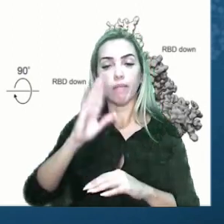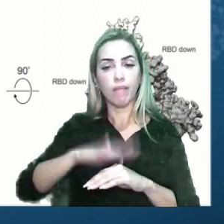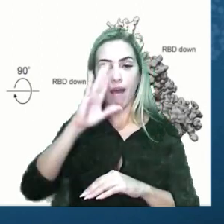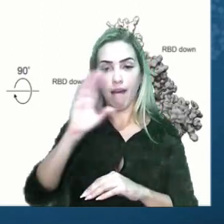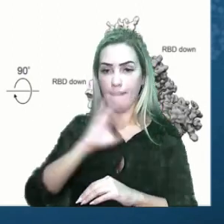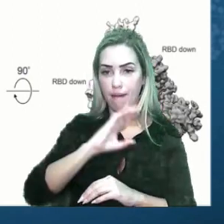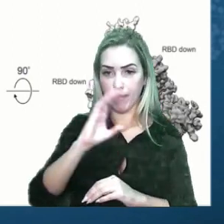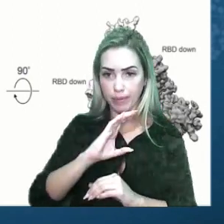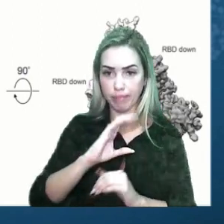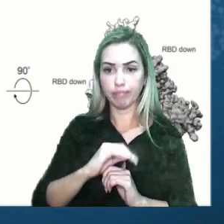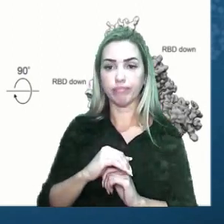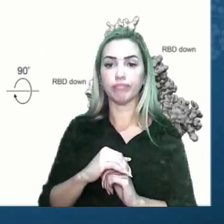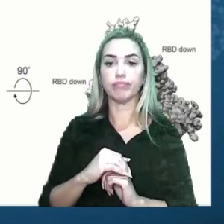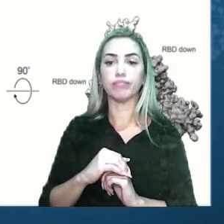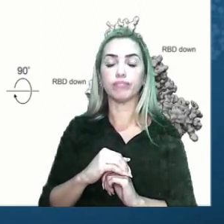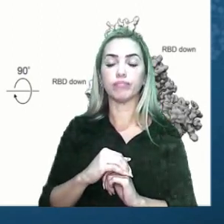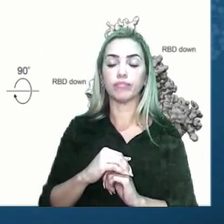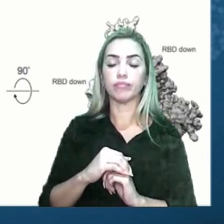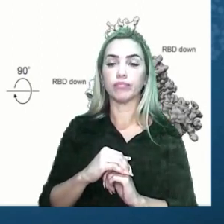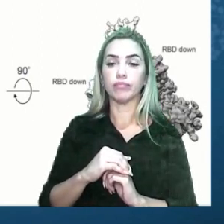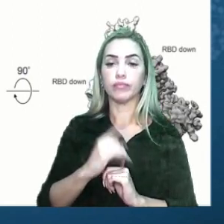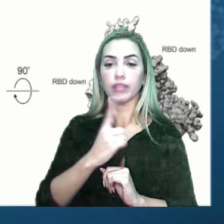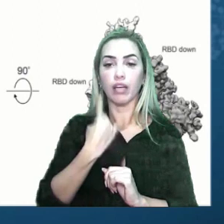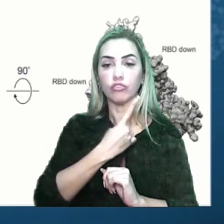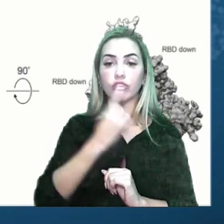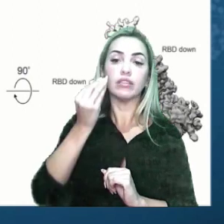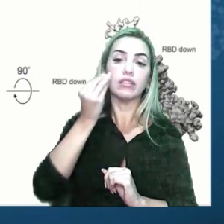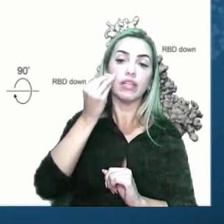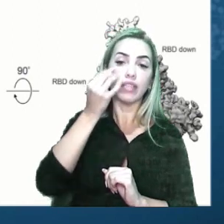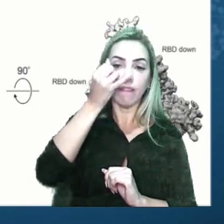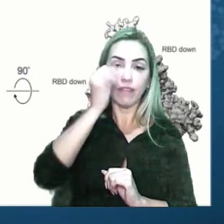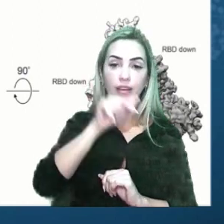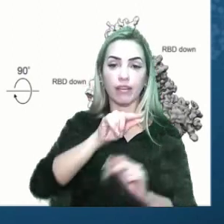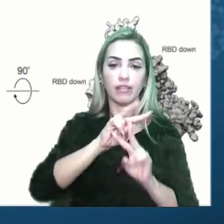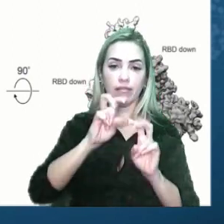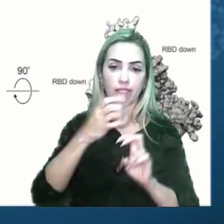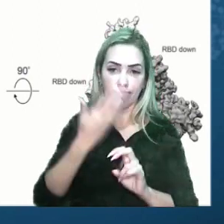rápida. A gente tenta evitar esse tipo de questão.